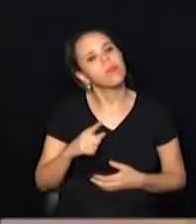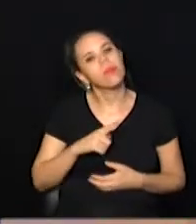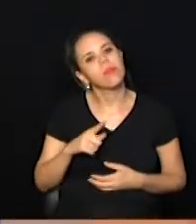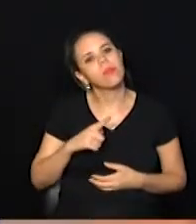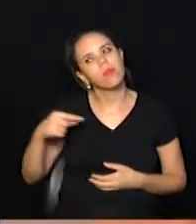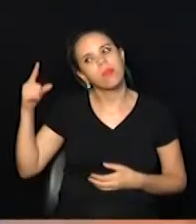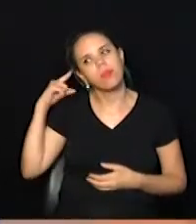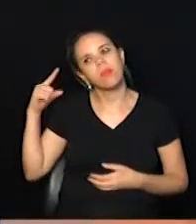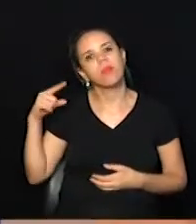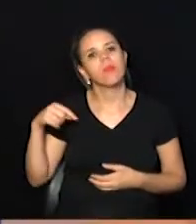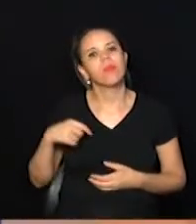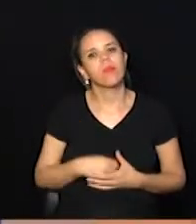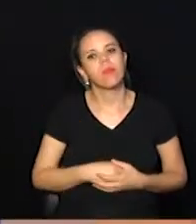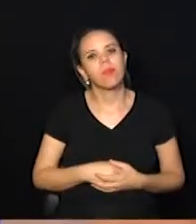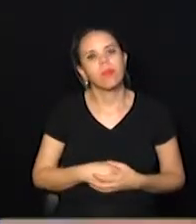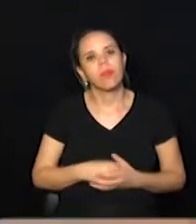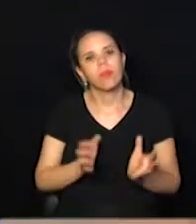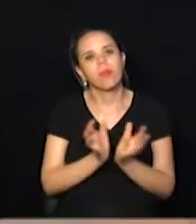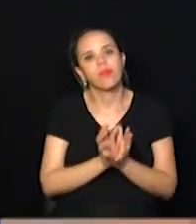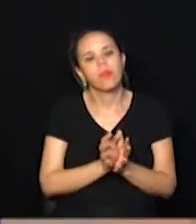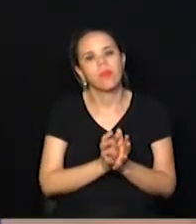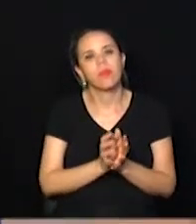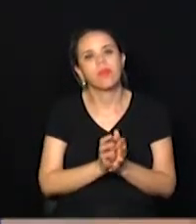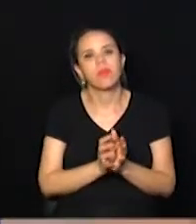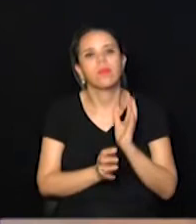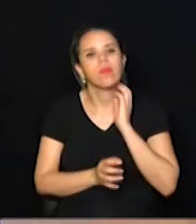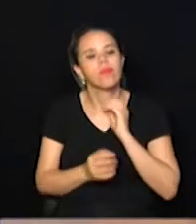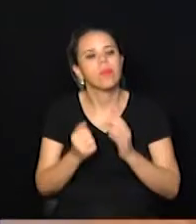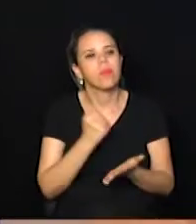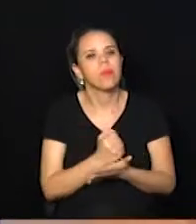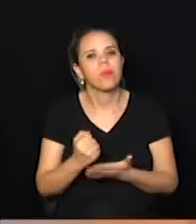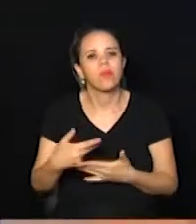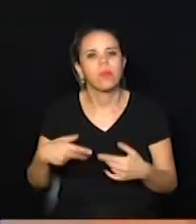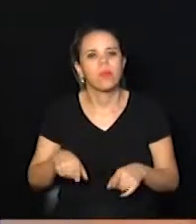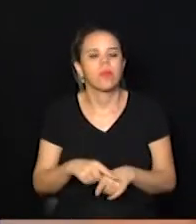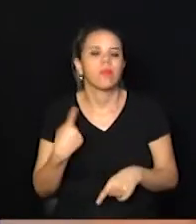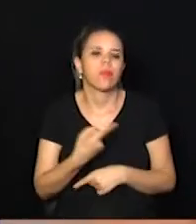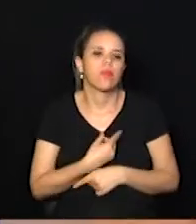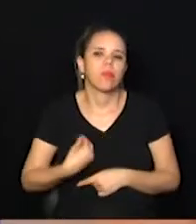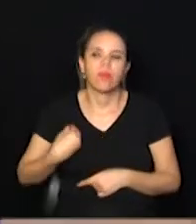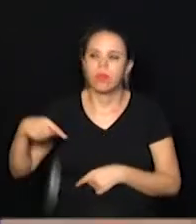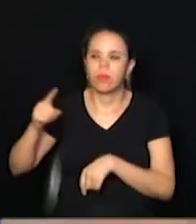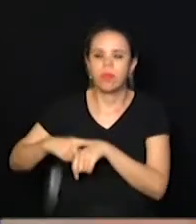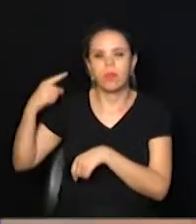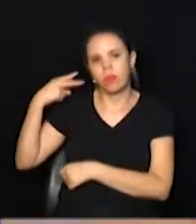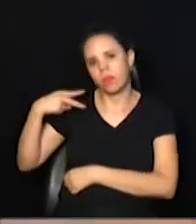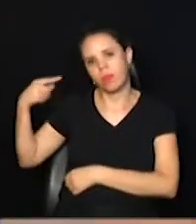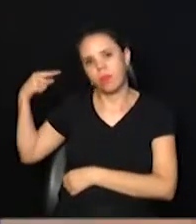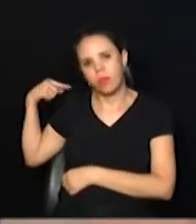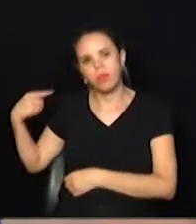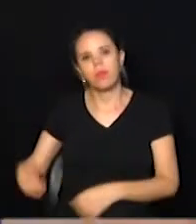uma herança, né, de um conjunto de contratos, né, que nós ali, naquele momento, como vereadores,